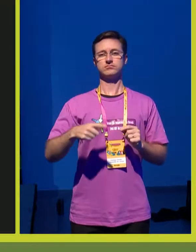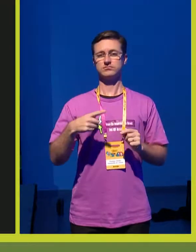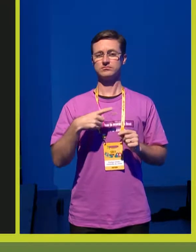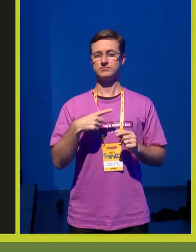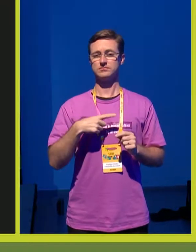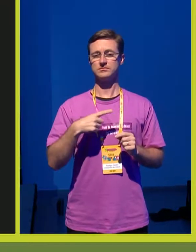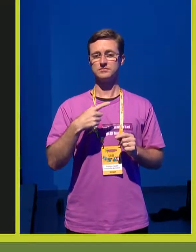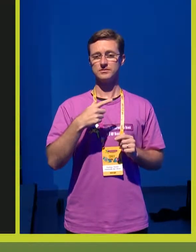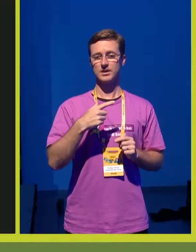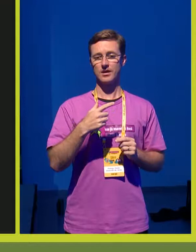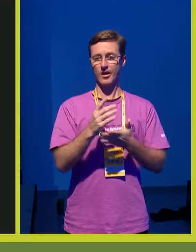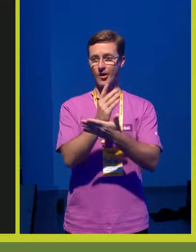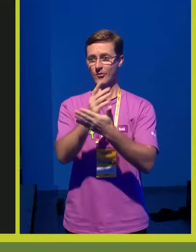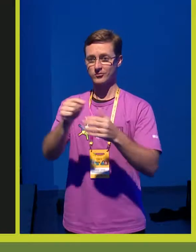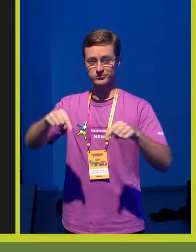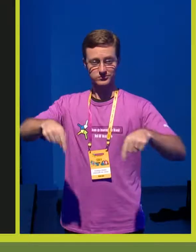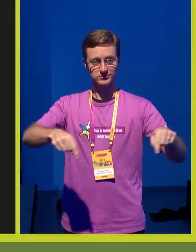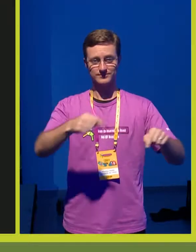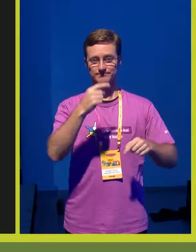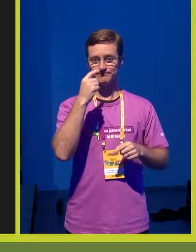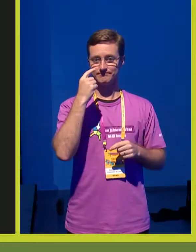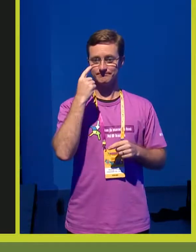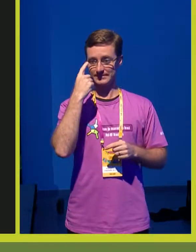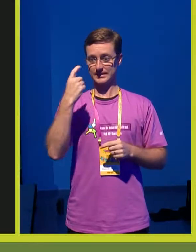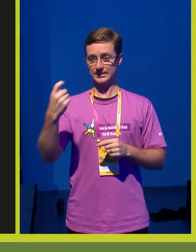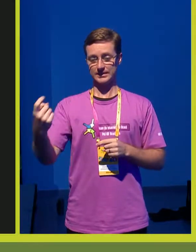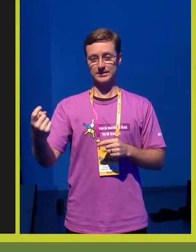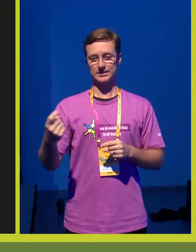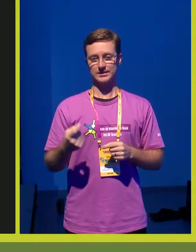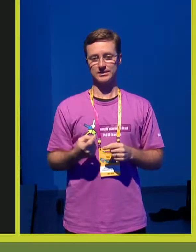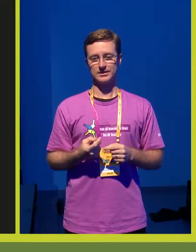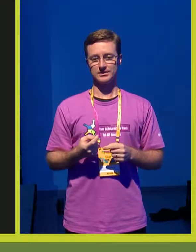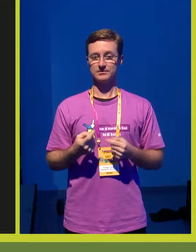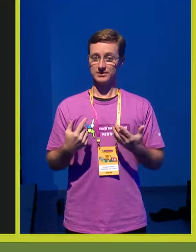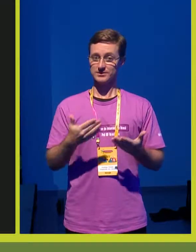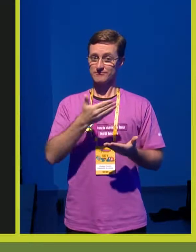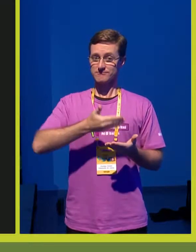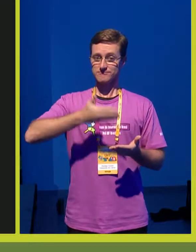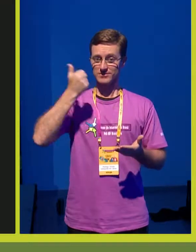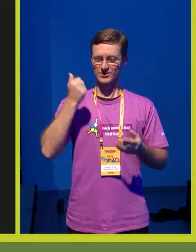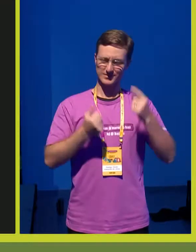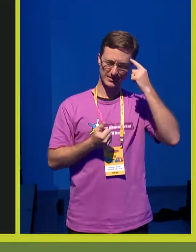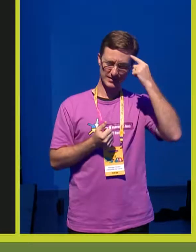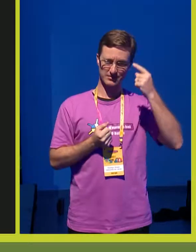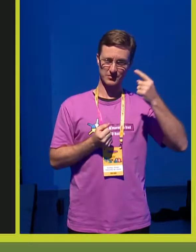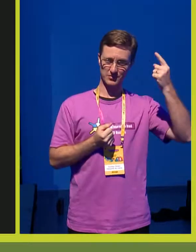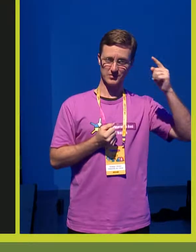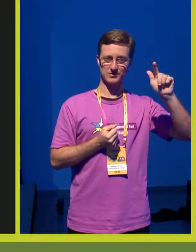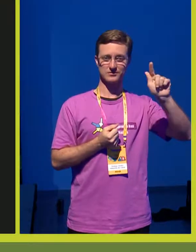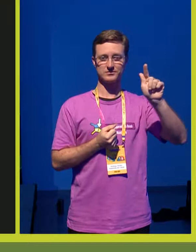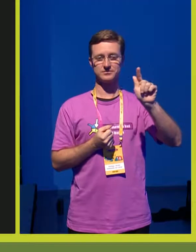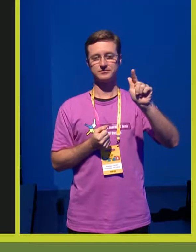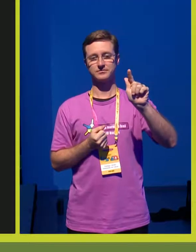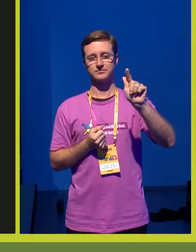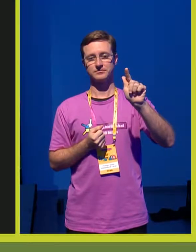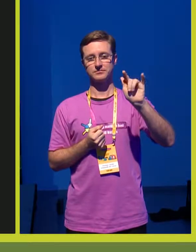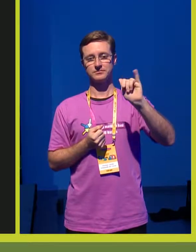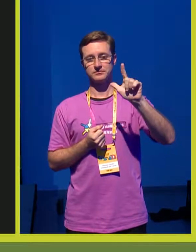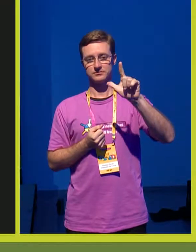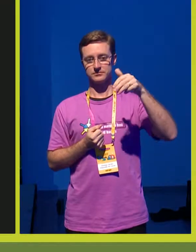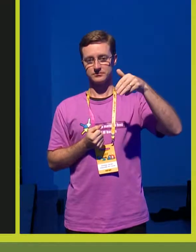bastante interesse em incidência será muito melhor se aquele primeiro caso do Gilmar foi decidido antes